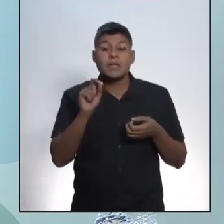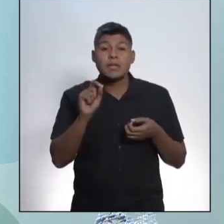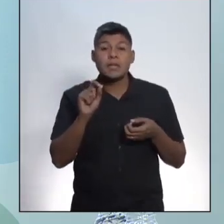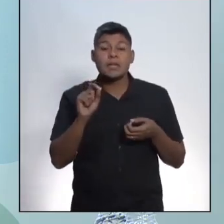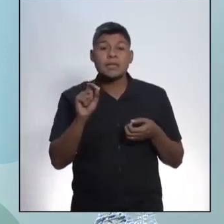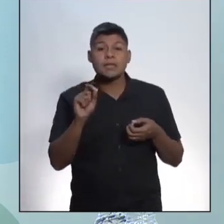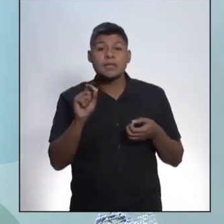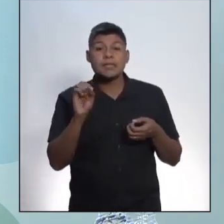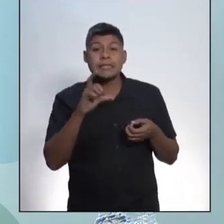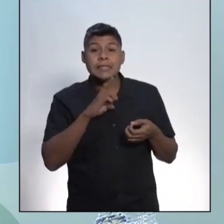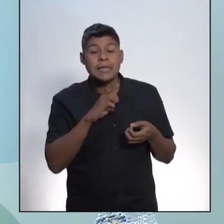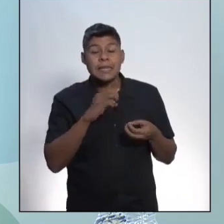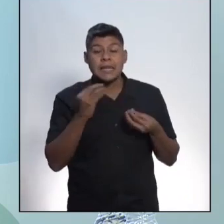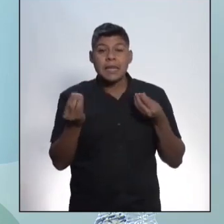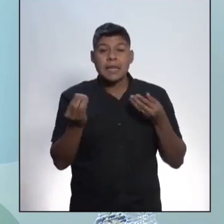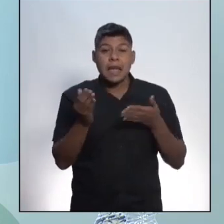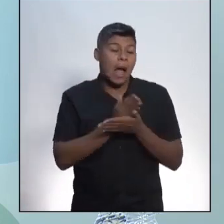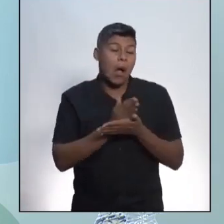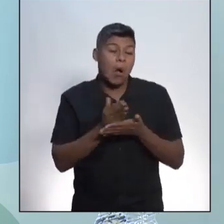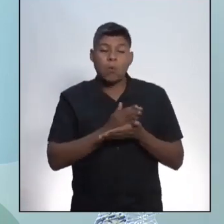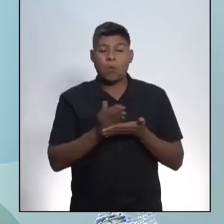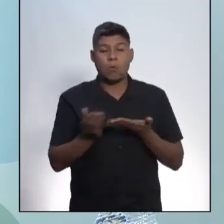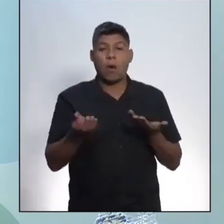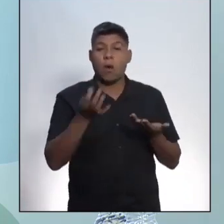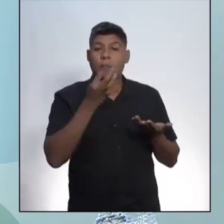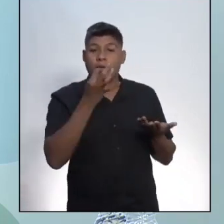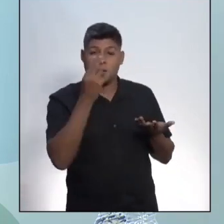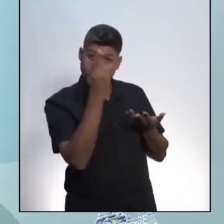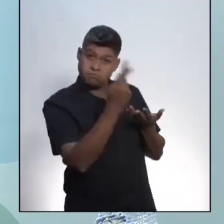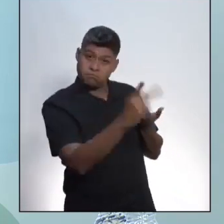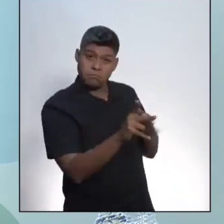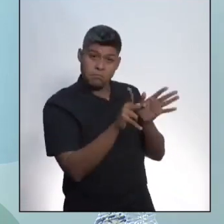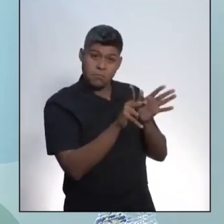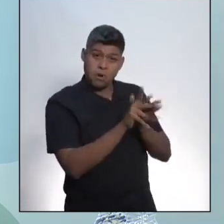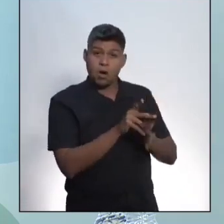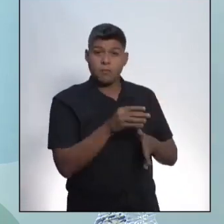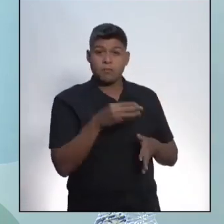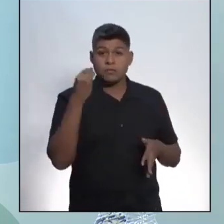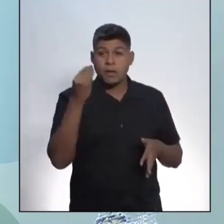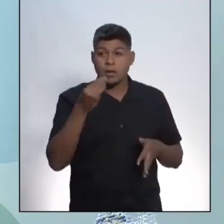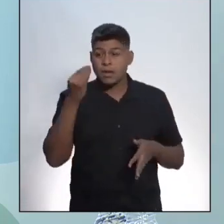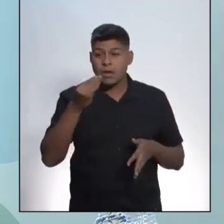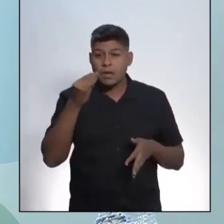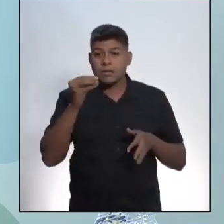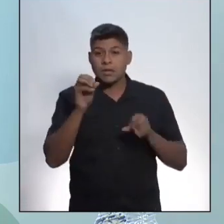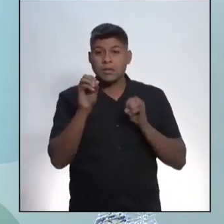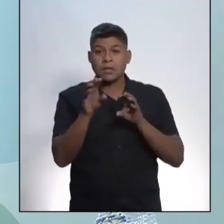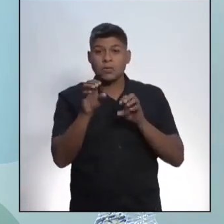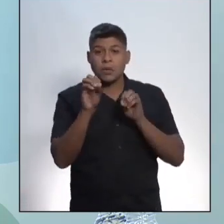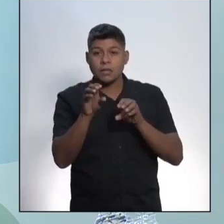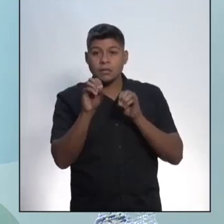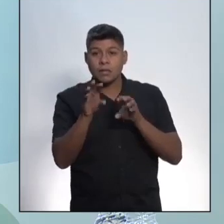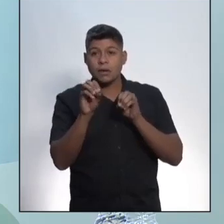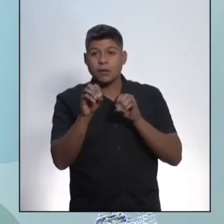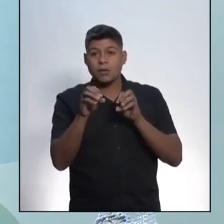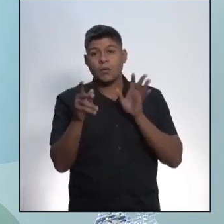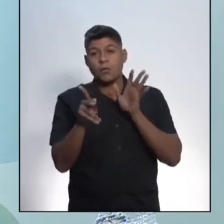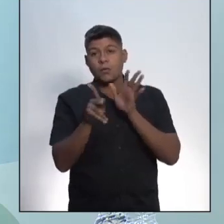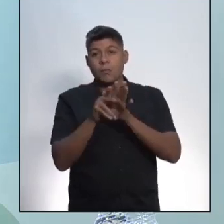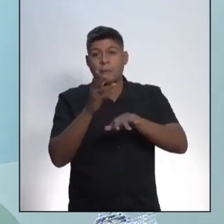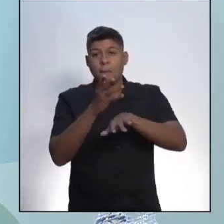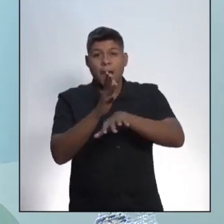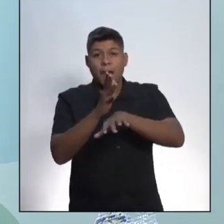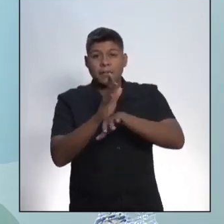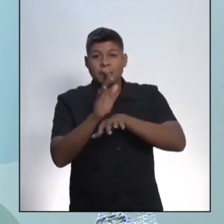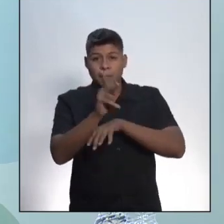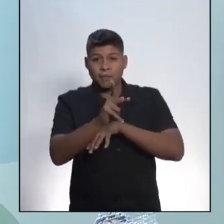se você teria algumas dicas da tua experiência em desenvolver plataformas de educação, algumas dicas práticas que esses